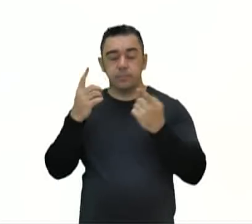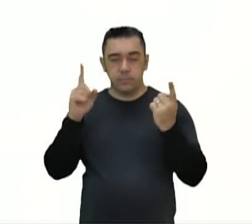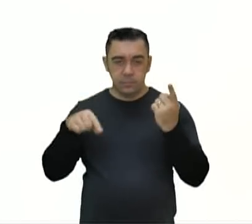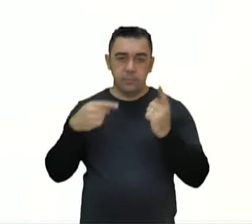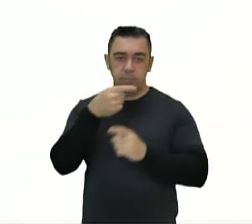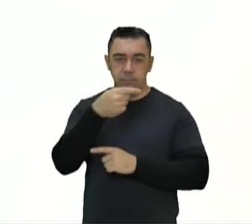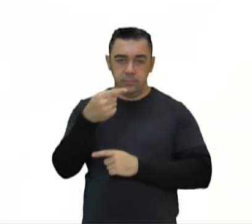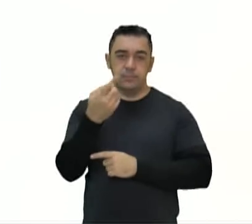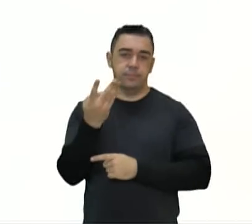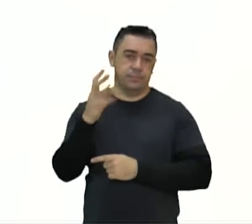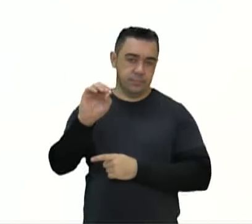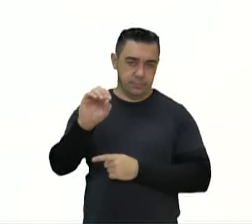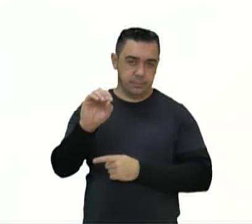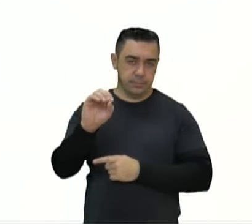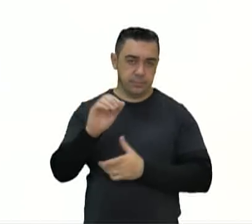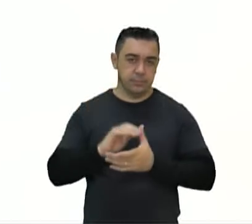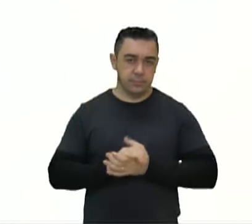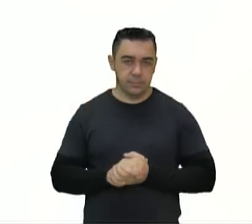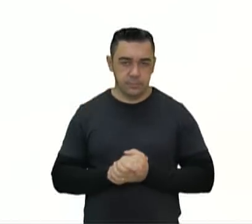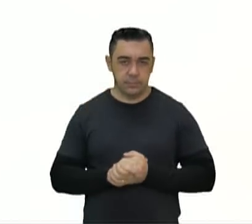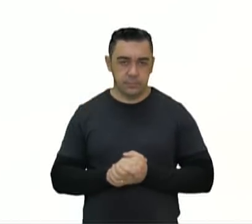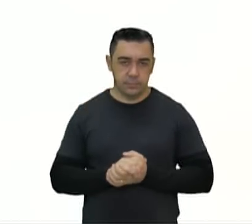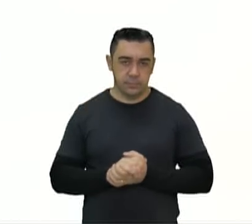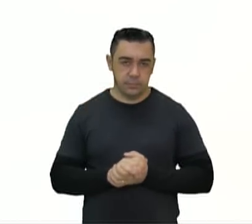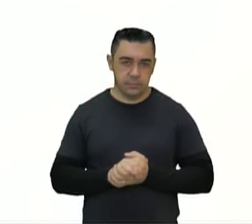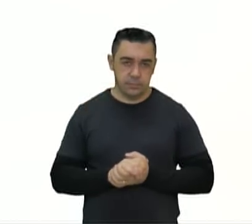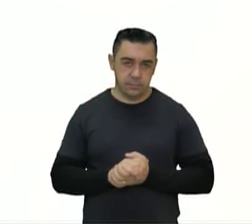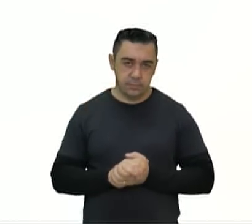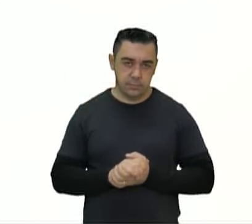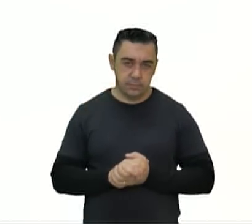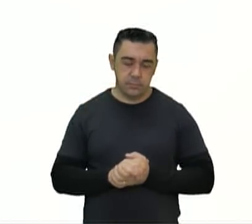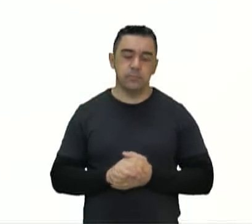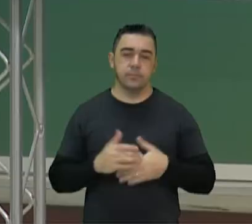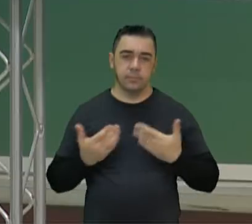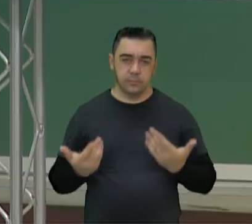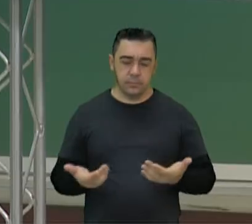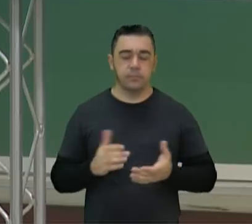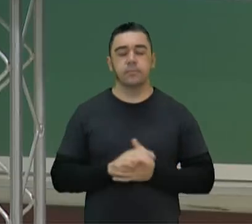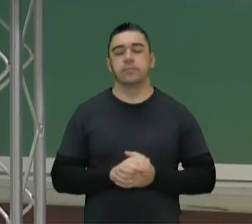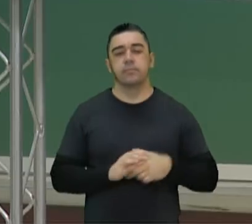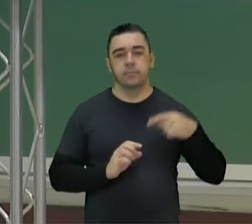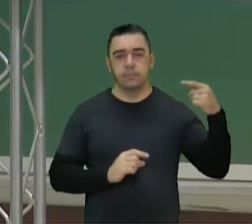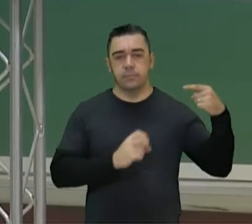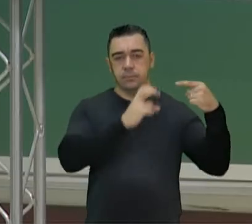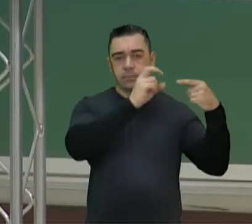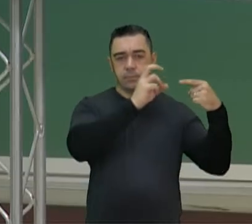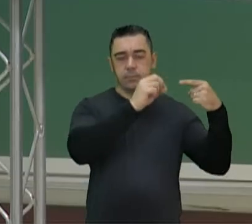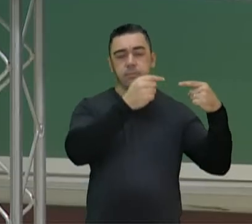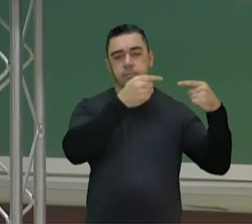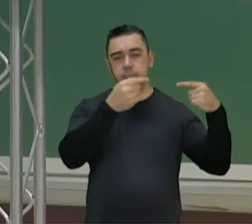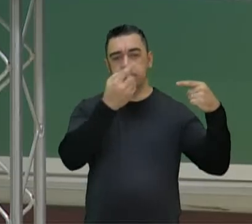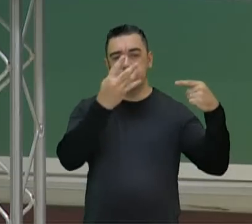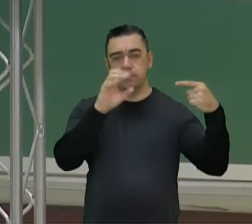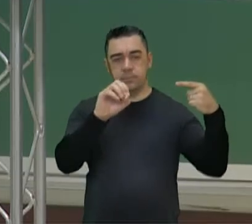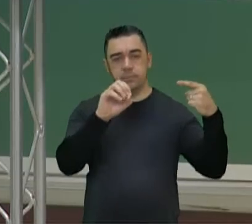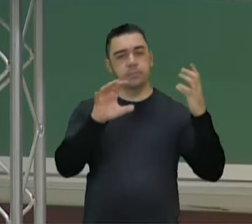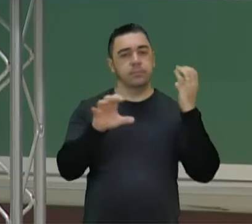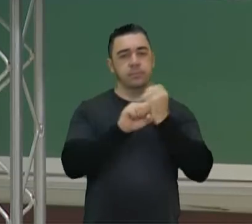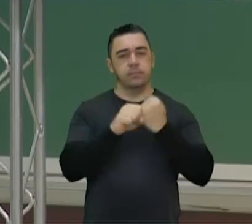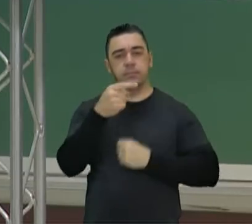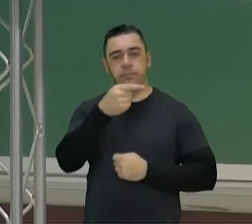40, se 40 positivo, seu oposto menos 40. Menos 50 com menos